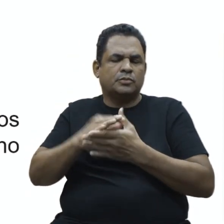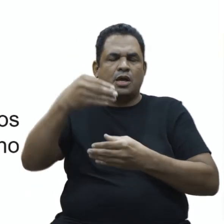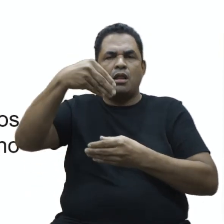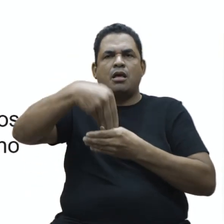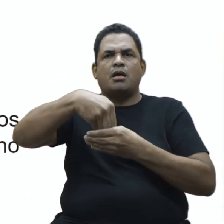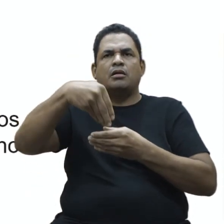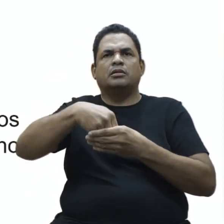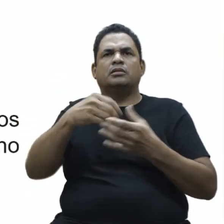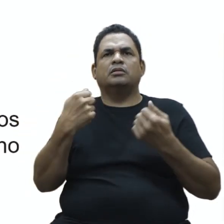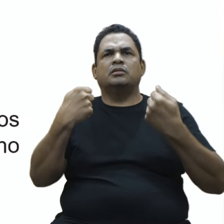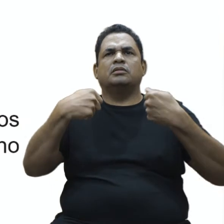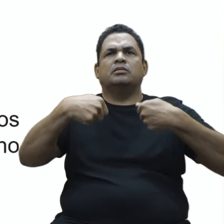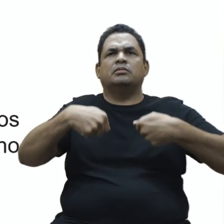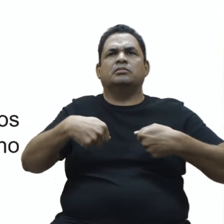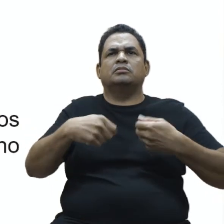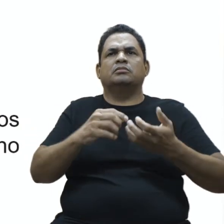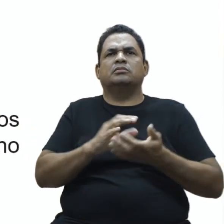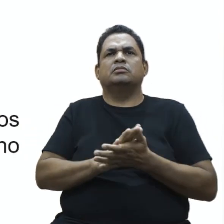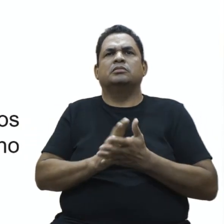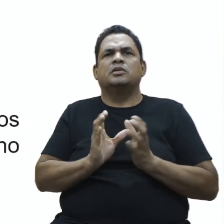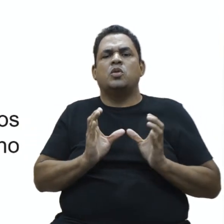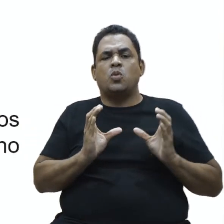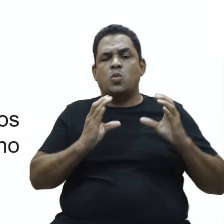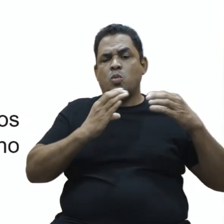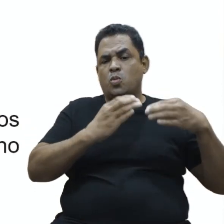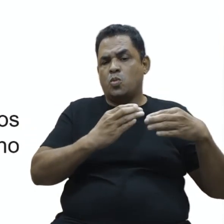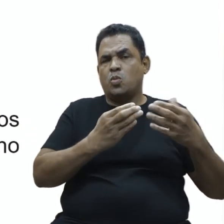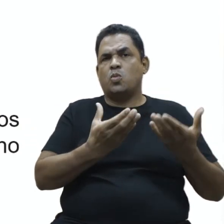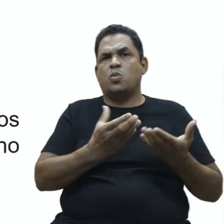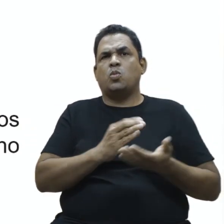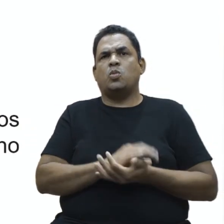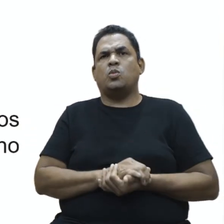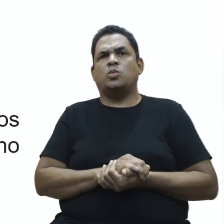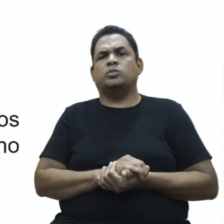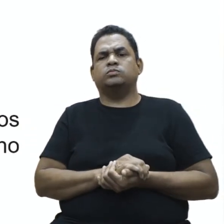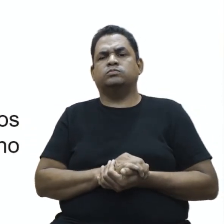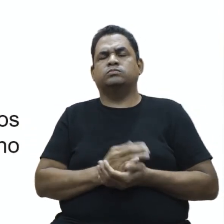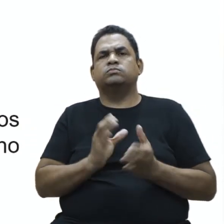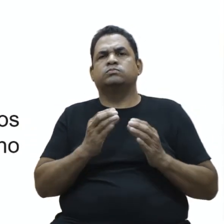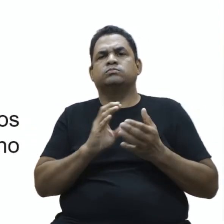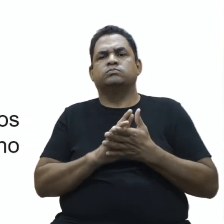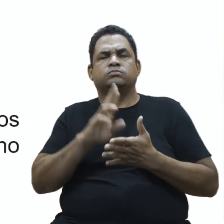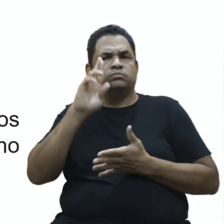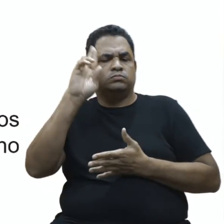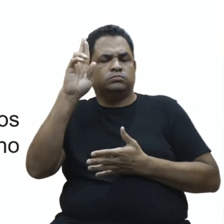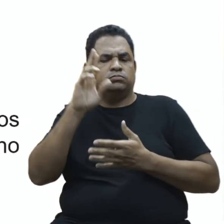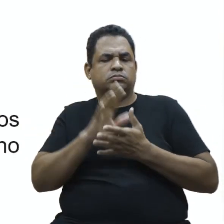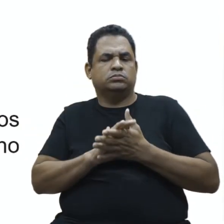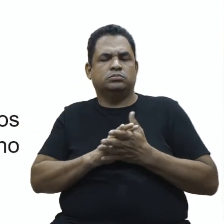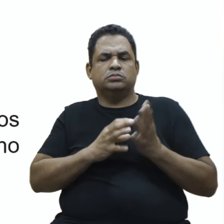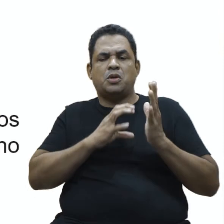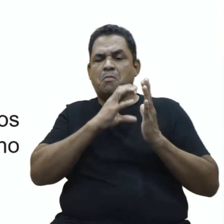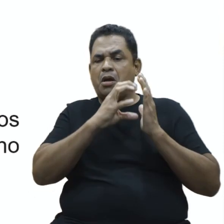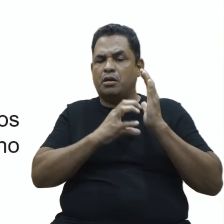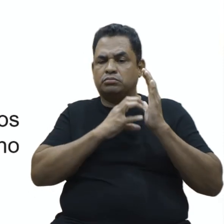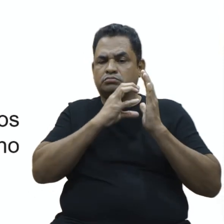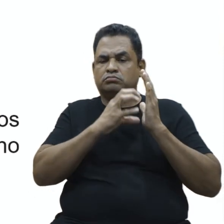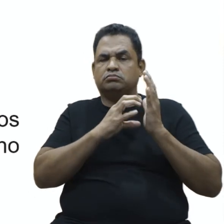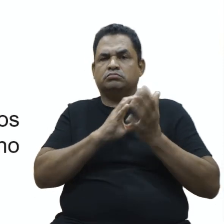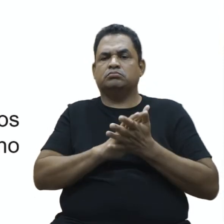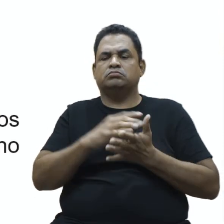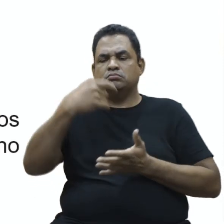o poder ele fica concentrado em apenas um dirigente do partido, né? Então,